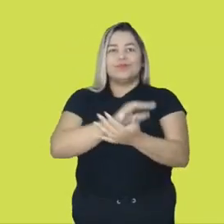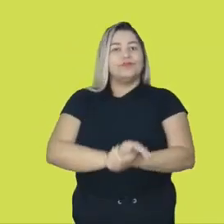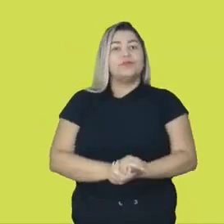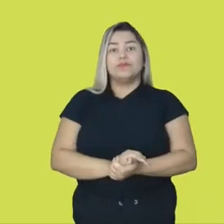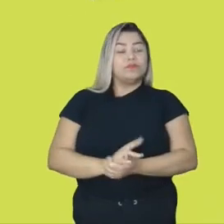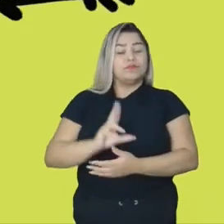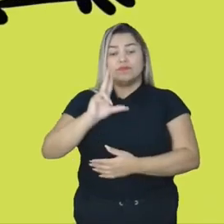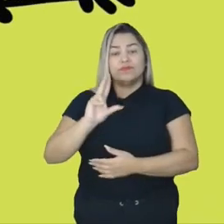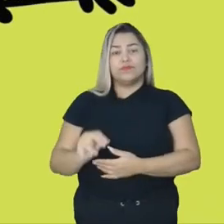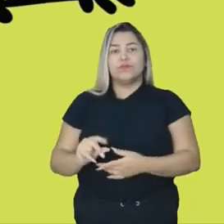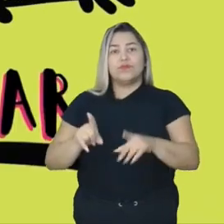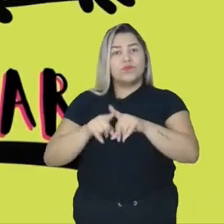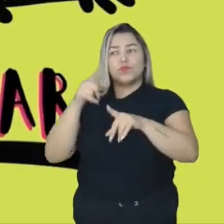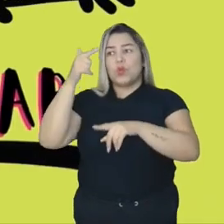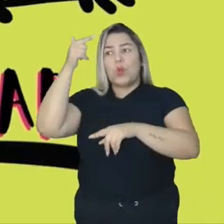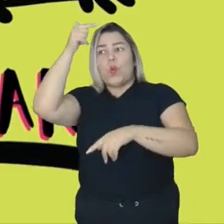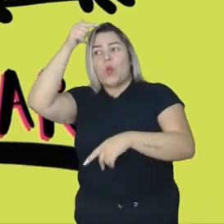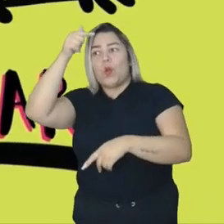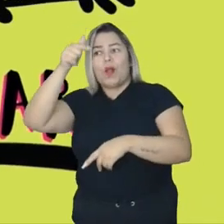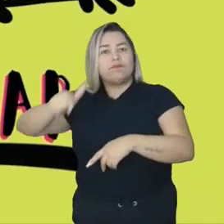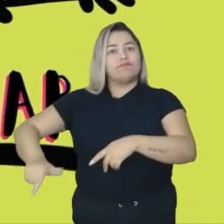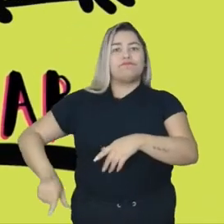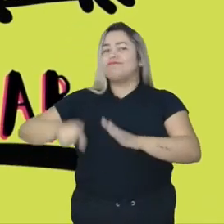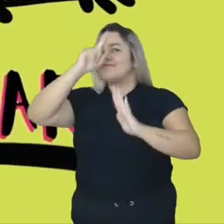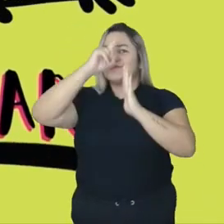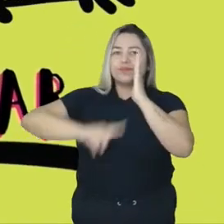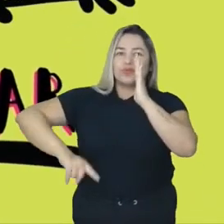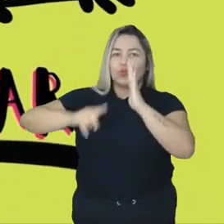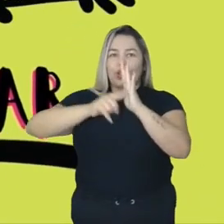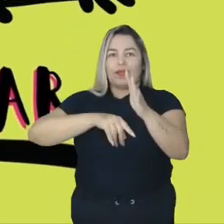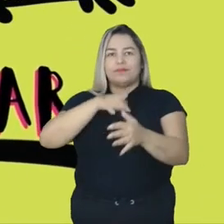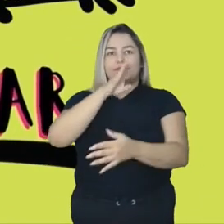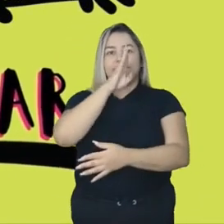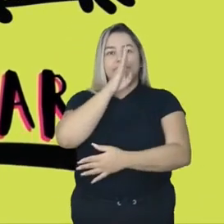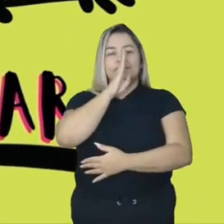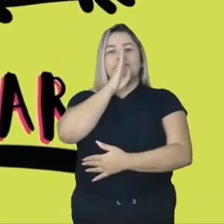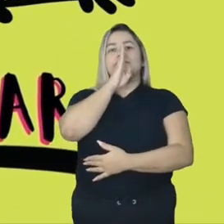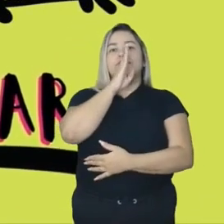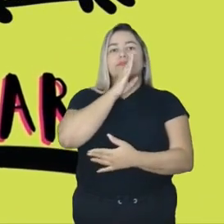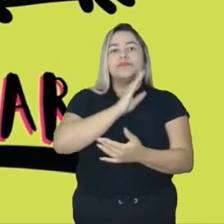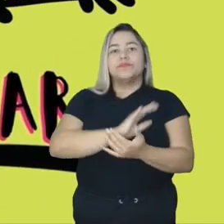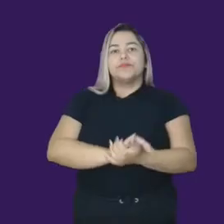Não vão mais conseguir me anular, me calar.